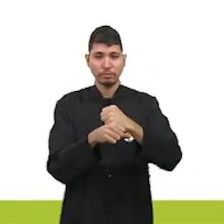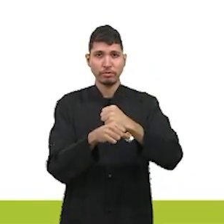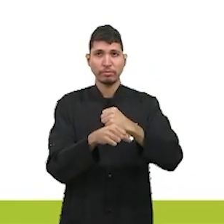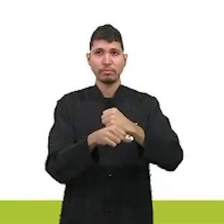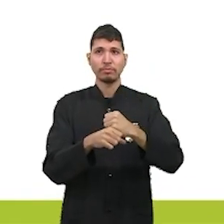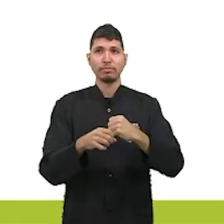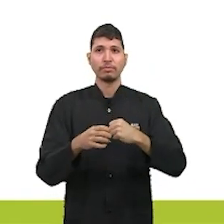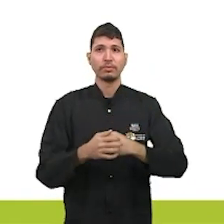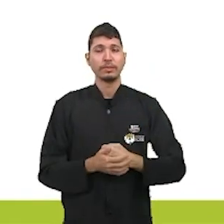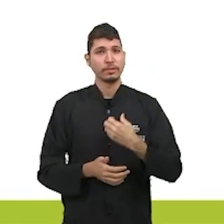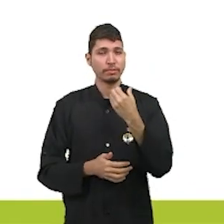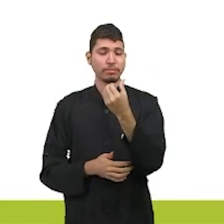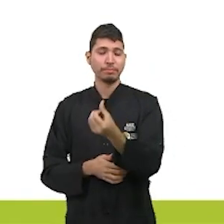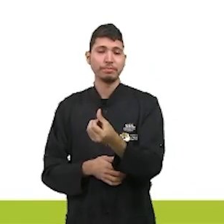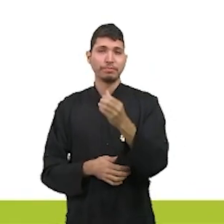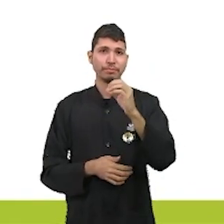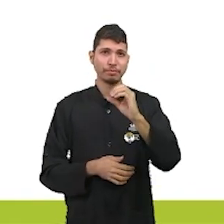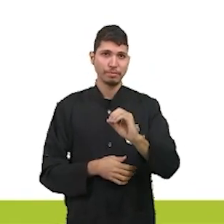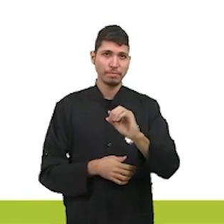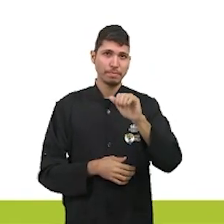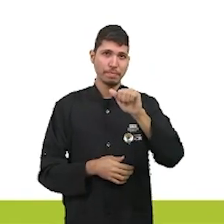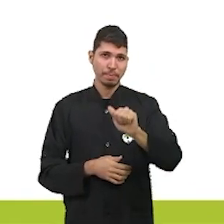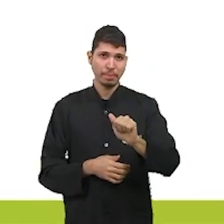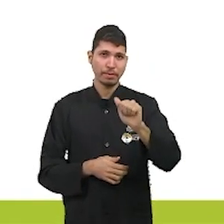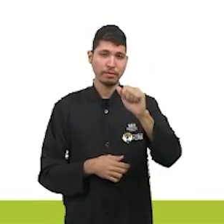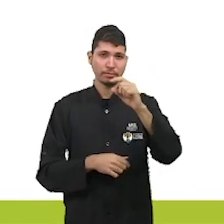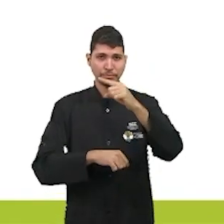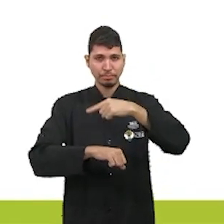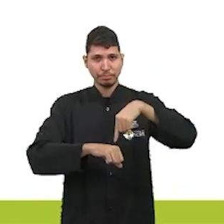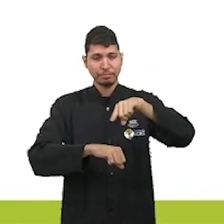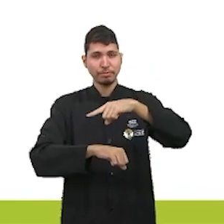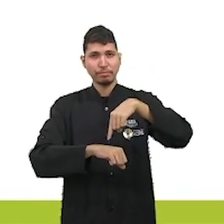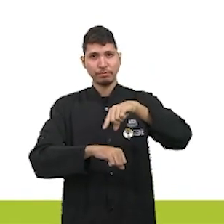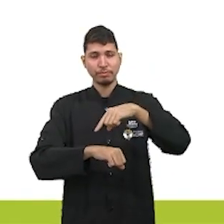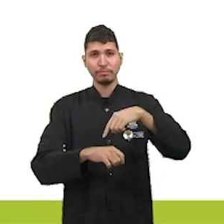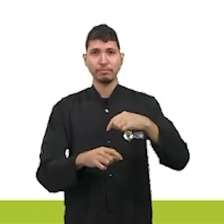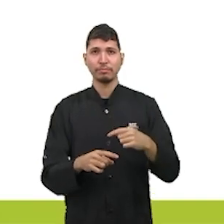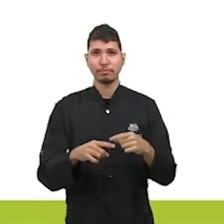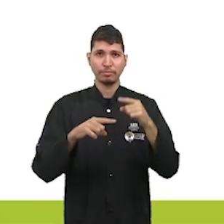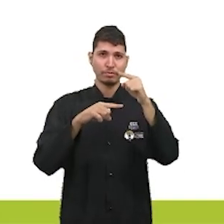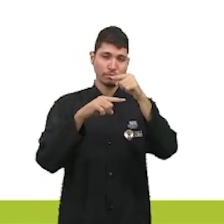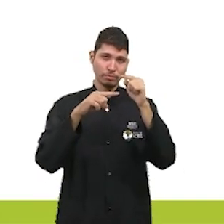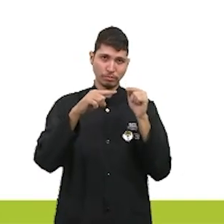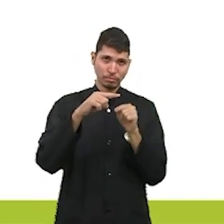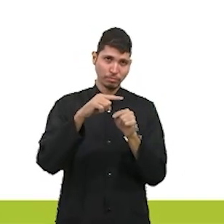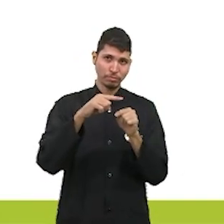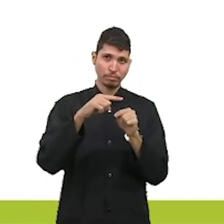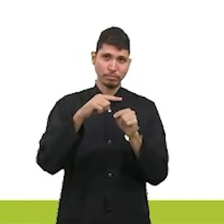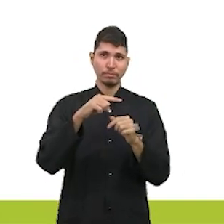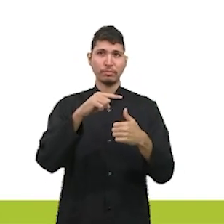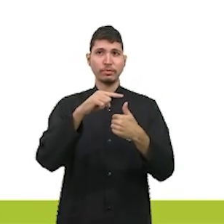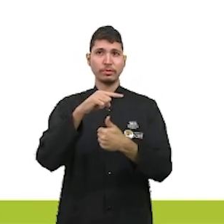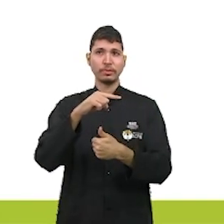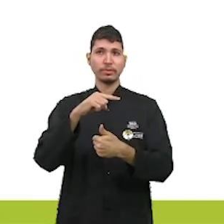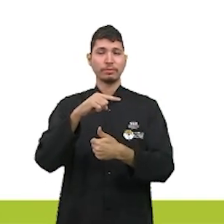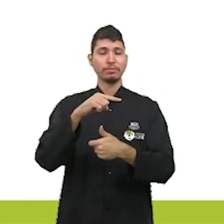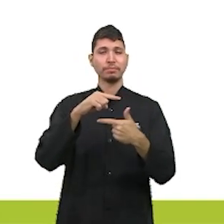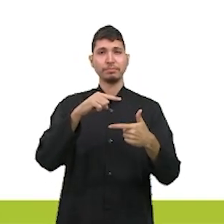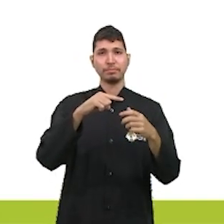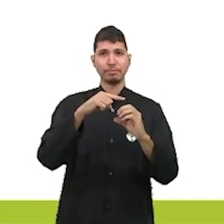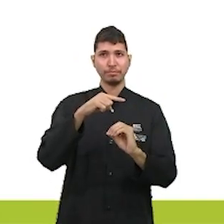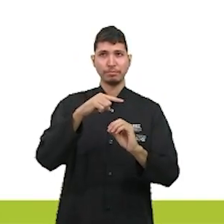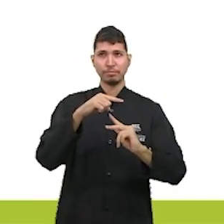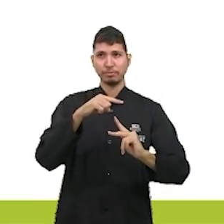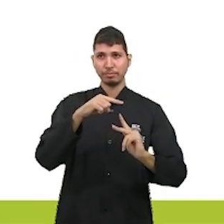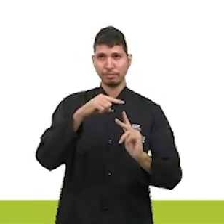E agora eu tenho 60 amperes horas dividido para 120 horas. E agora eu posso fazer sim a